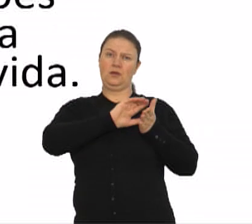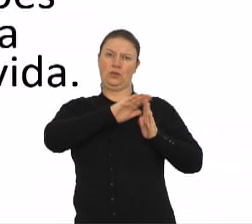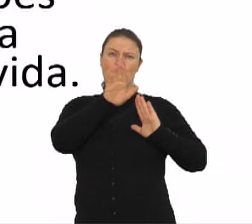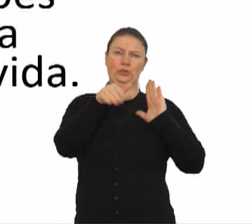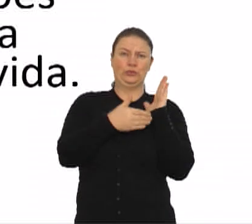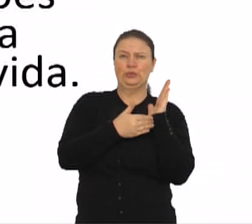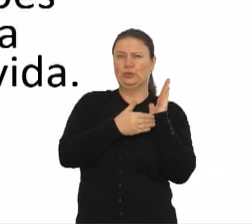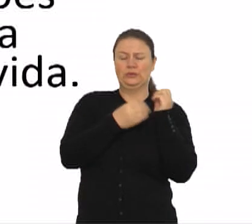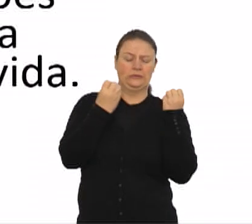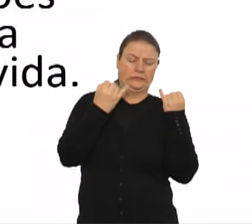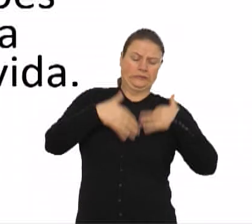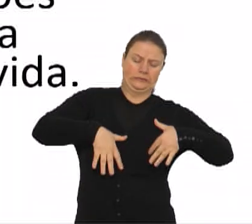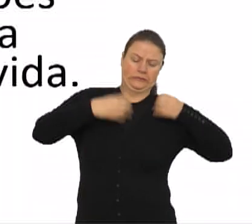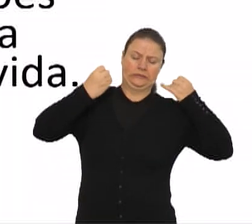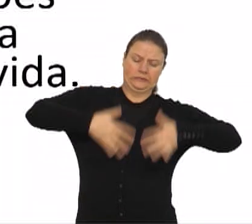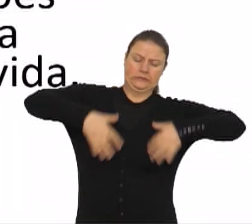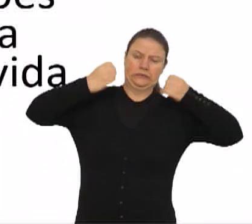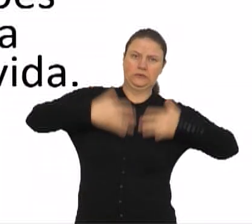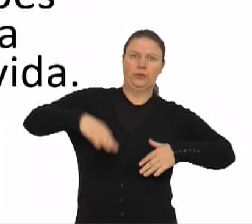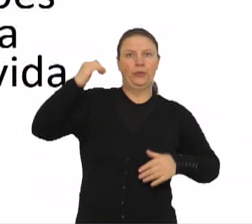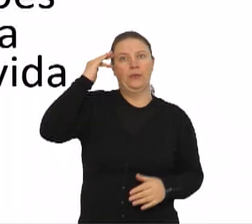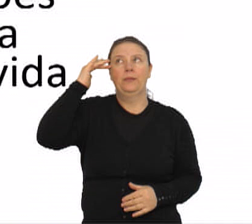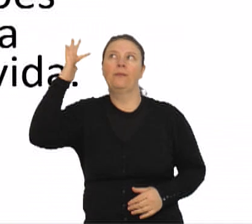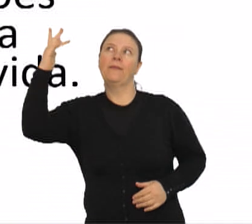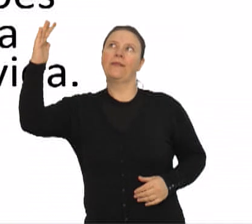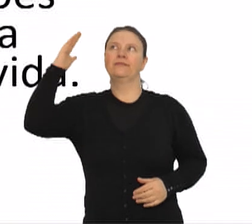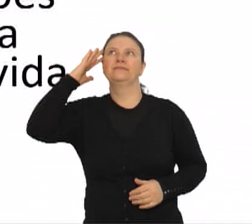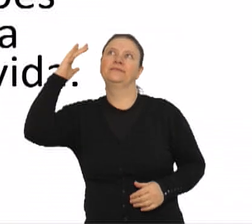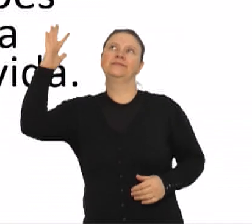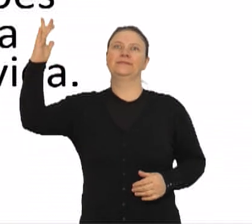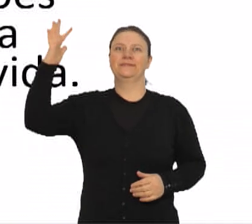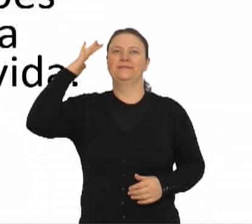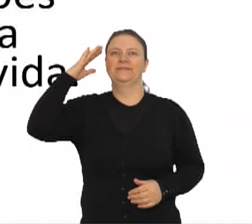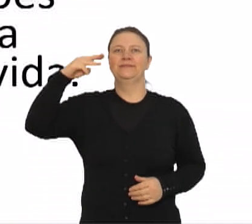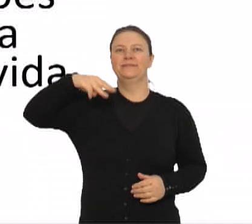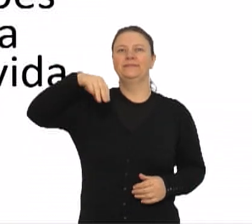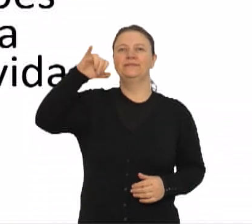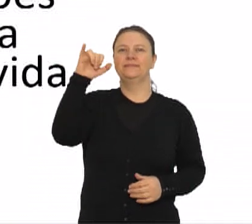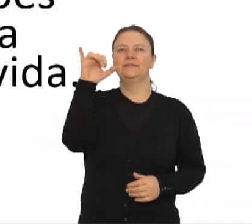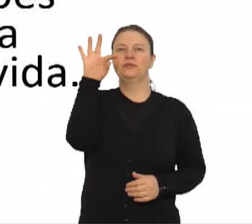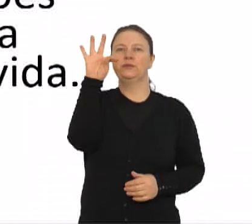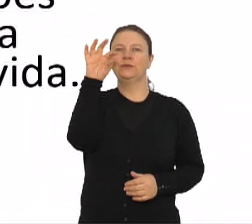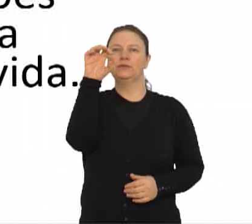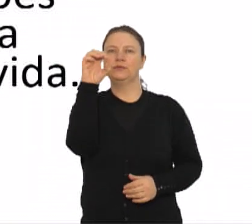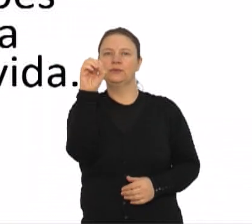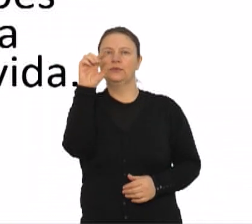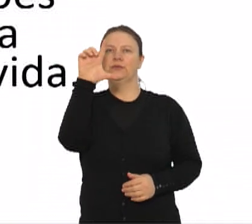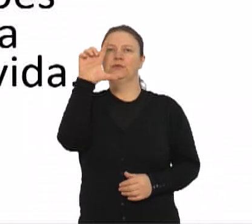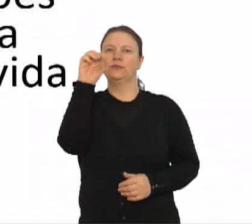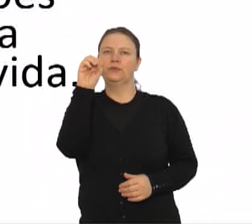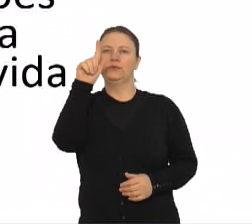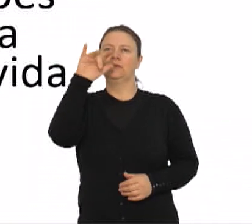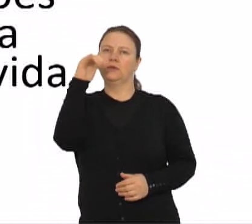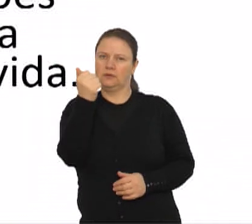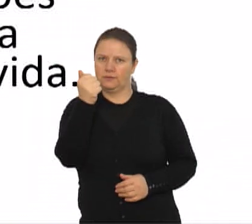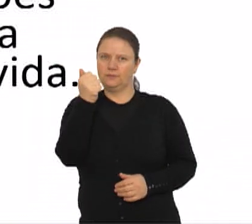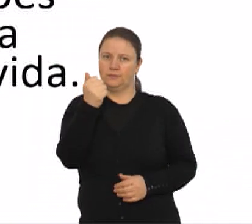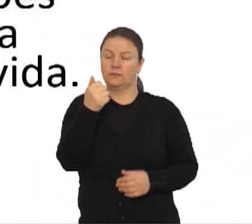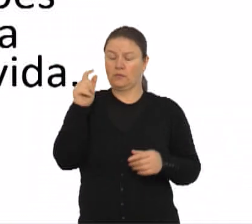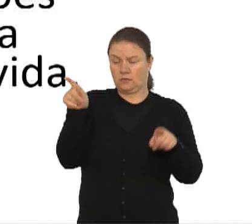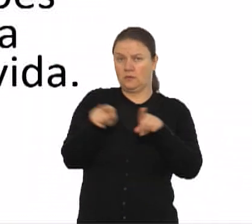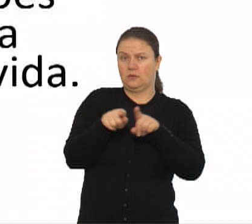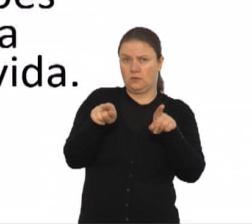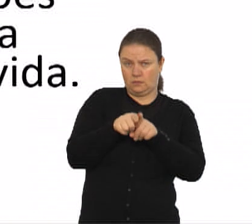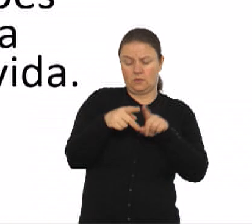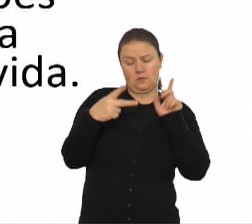pela mitologia. Ainda hoje, muitas explicações do mundo são mitológicas, mas temos as